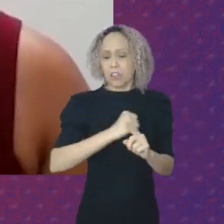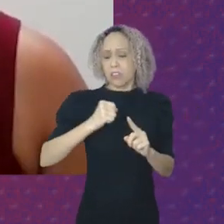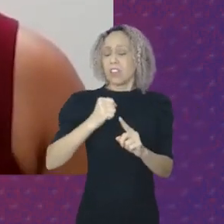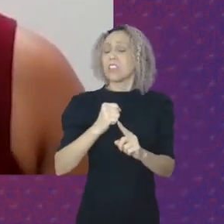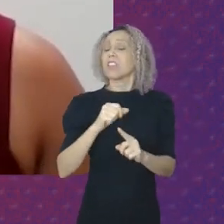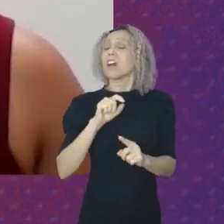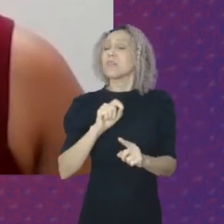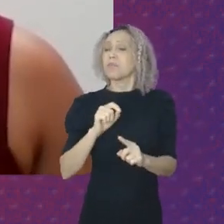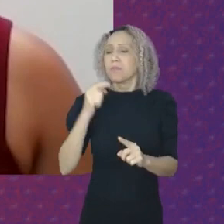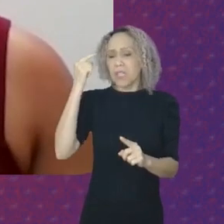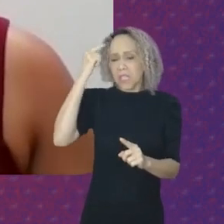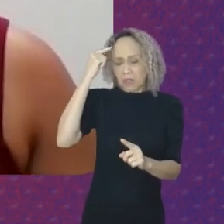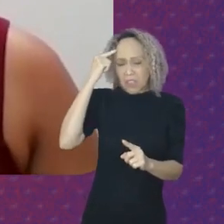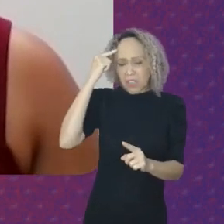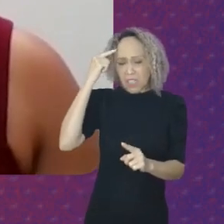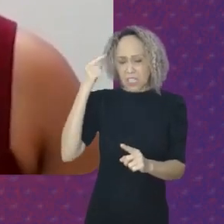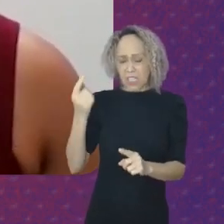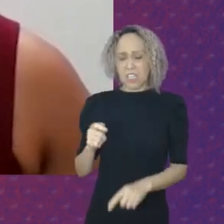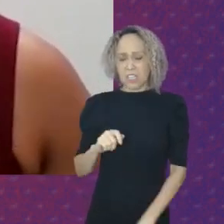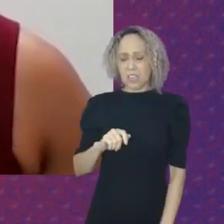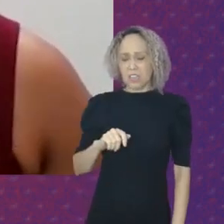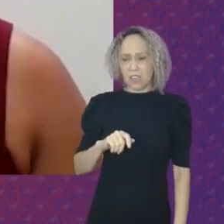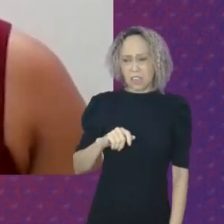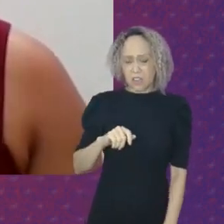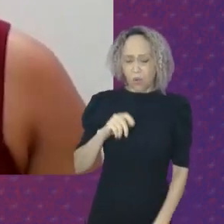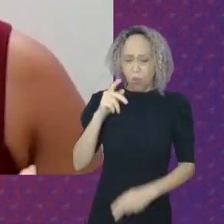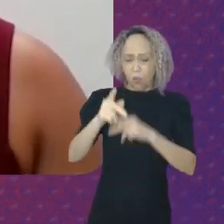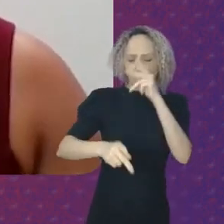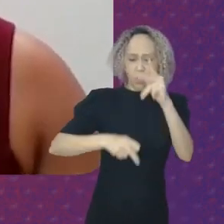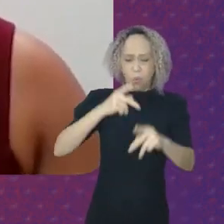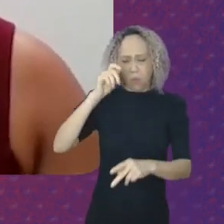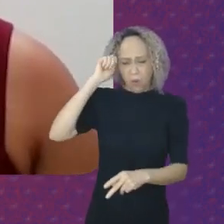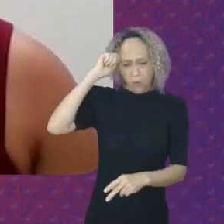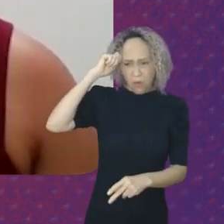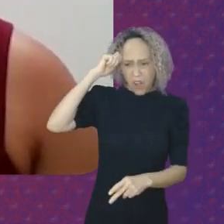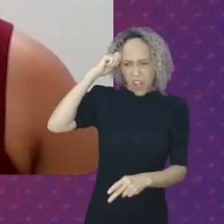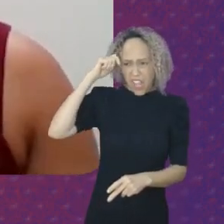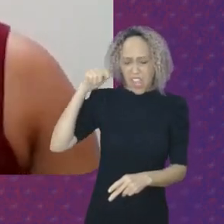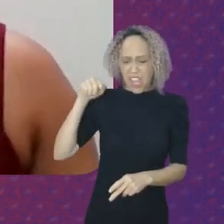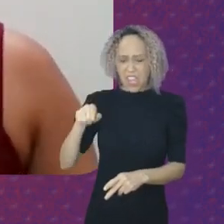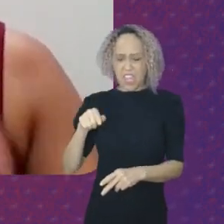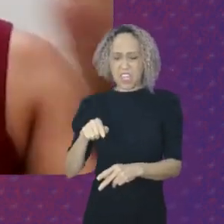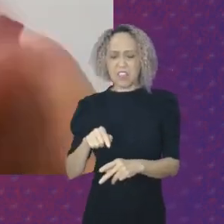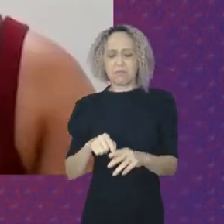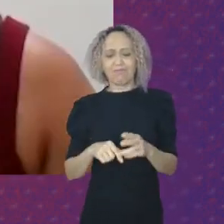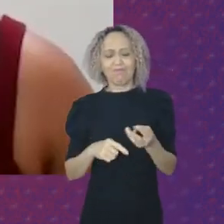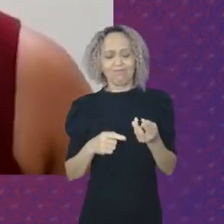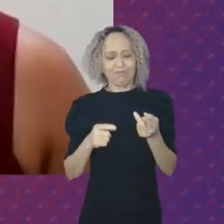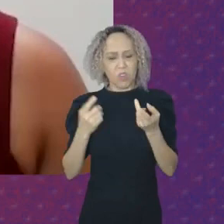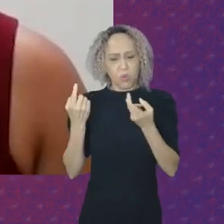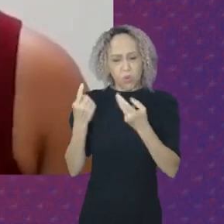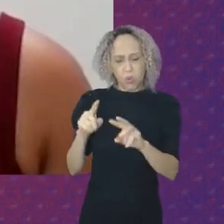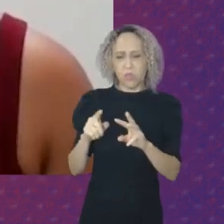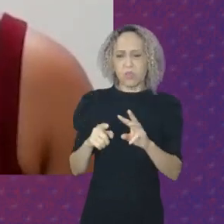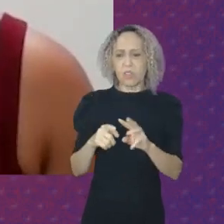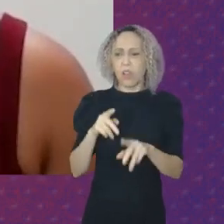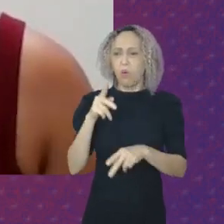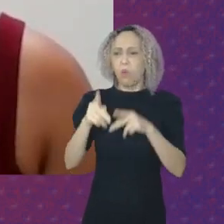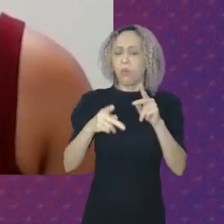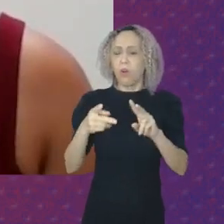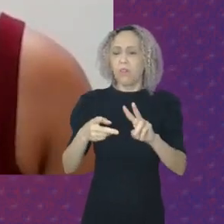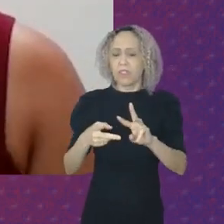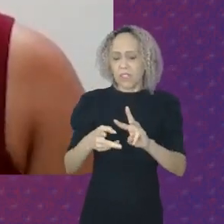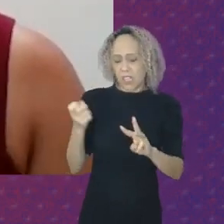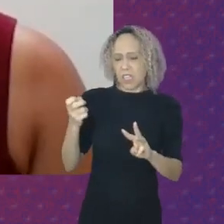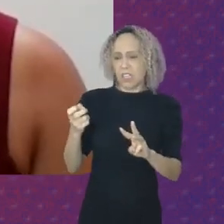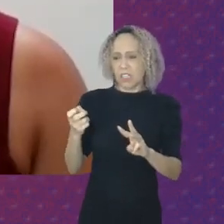exploração da população negra a partir da escravidão, no genocídio dos povos indígenas, no genocídio da população negra,